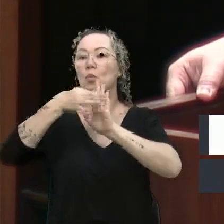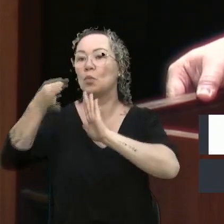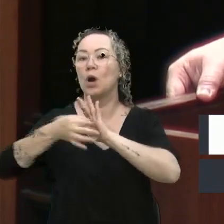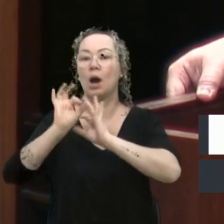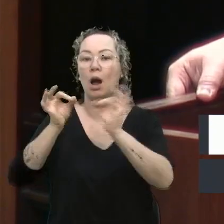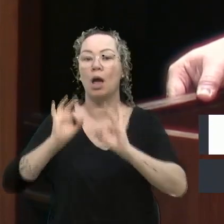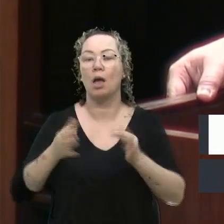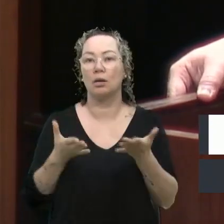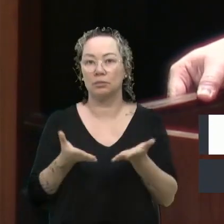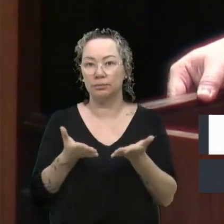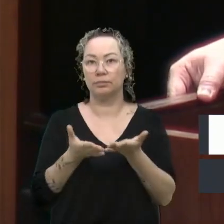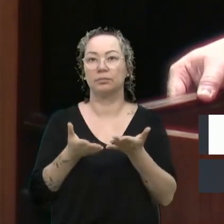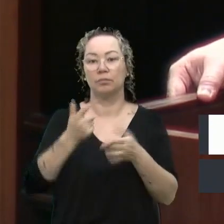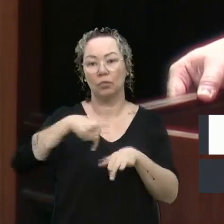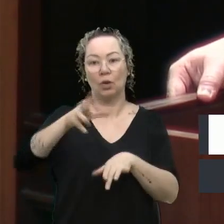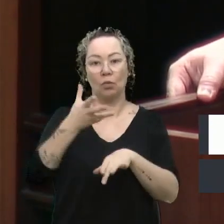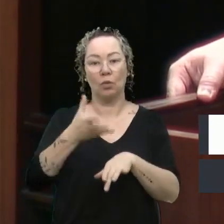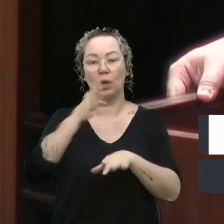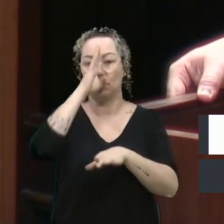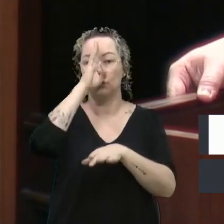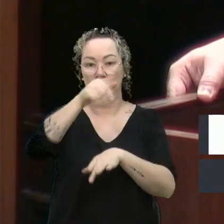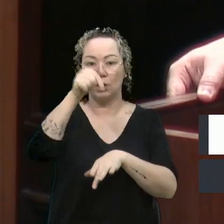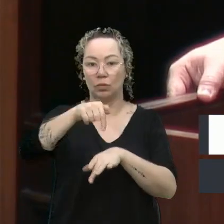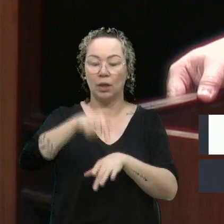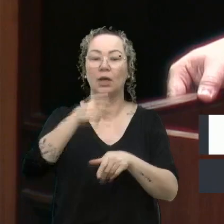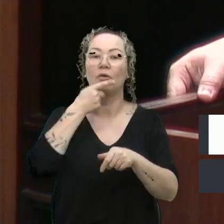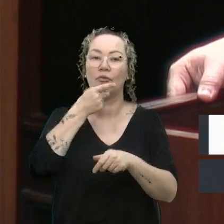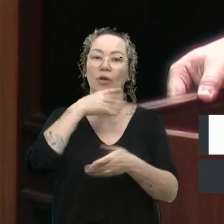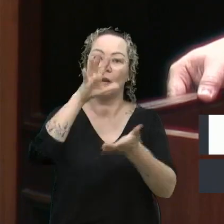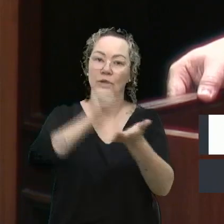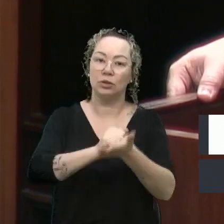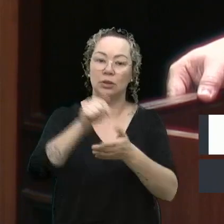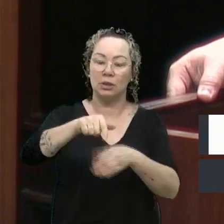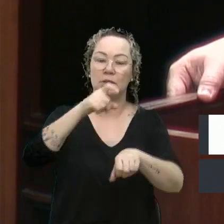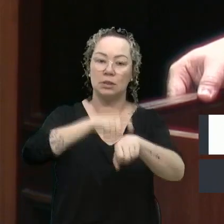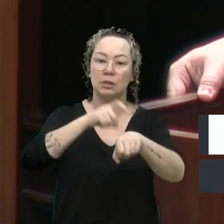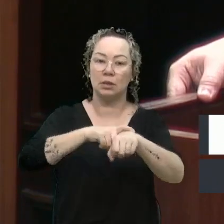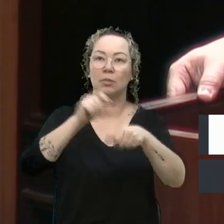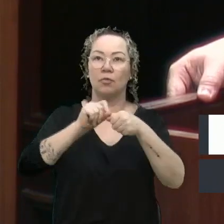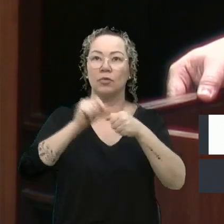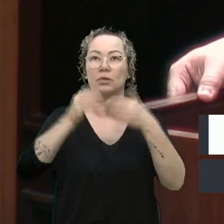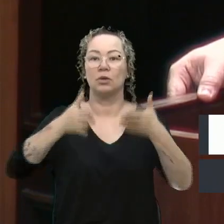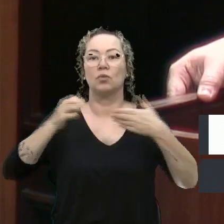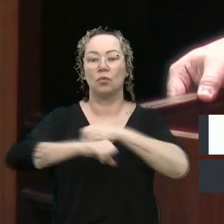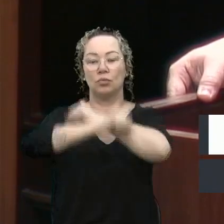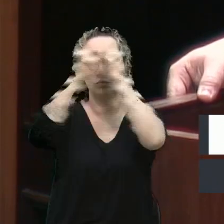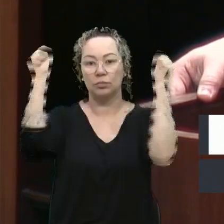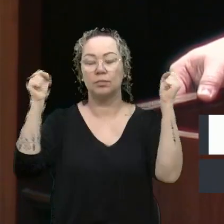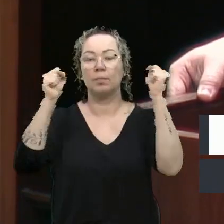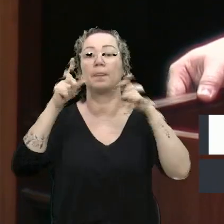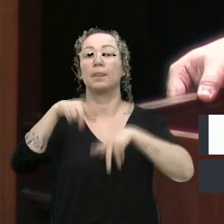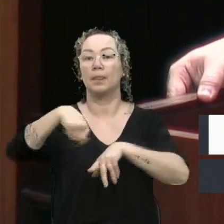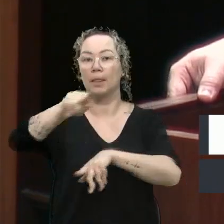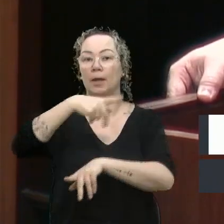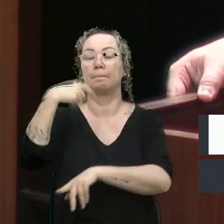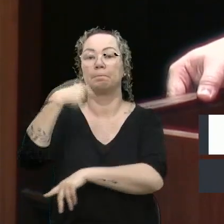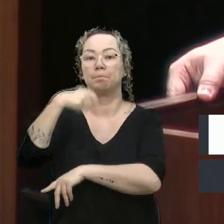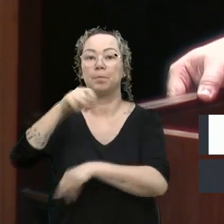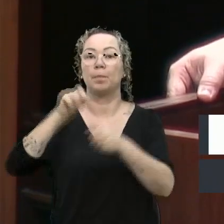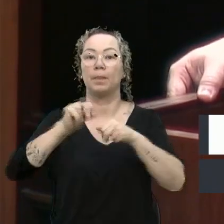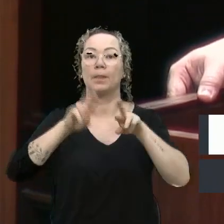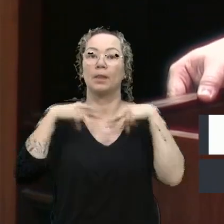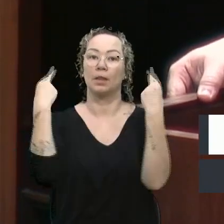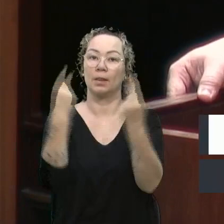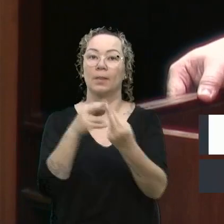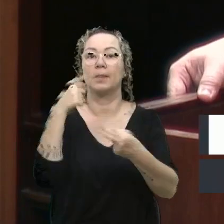ouvida. Então, eu quero de imediato aqui deixar registrado nesse espaço que foi feito hoje de manhã, que nós precisamos fazer uma reunião ou